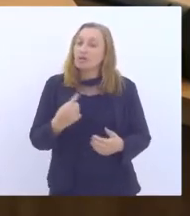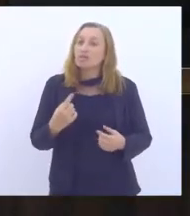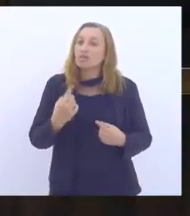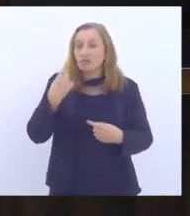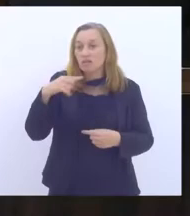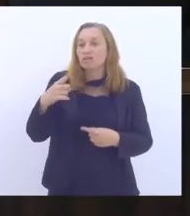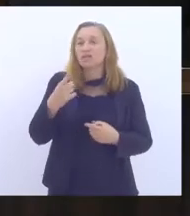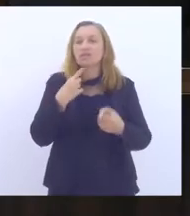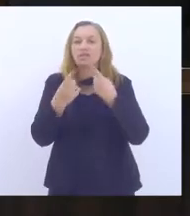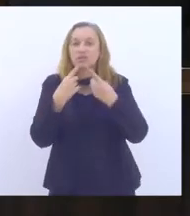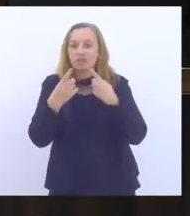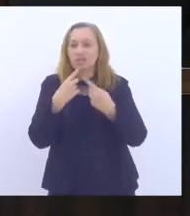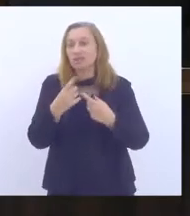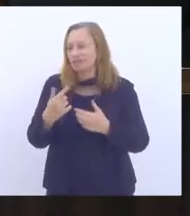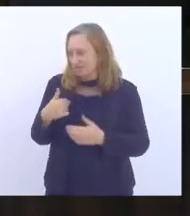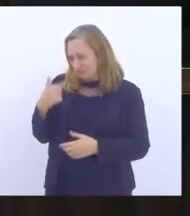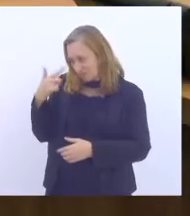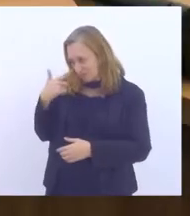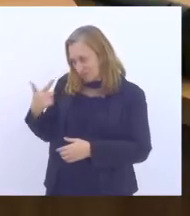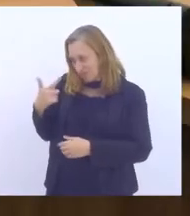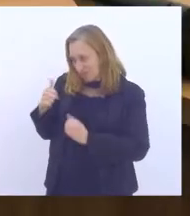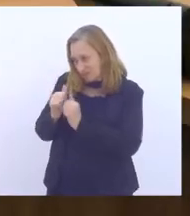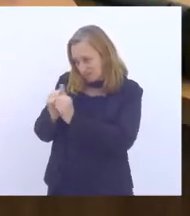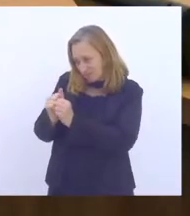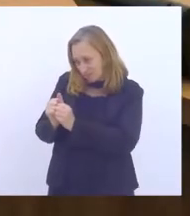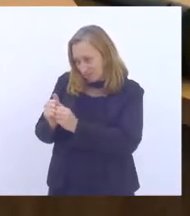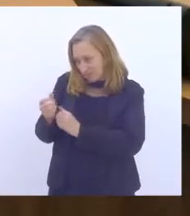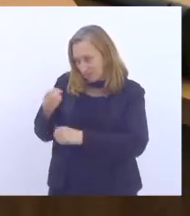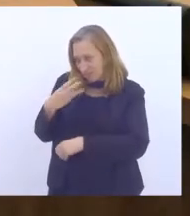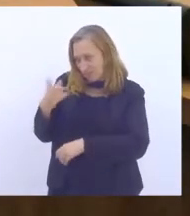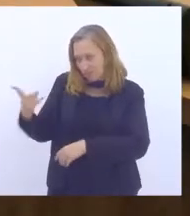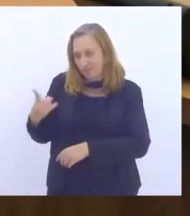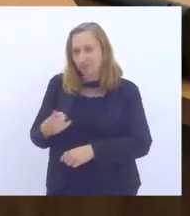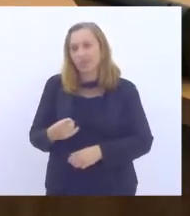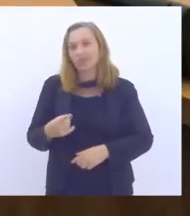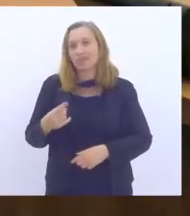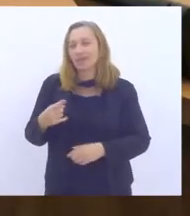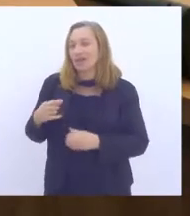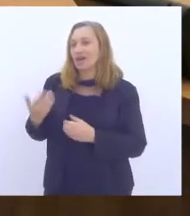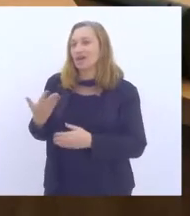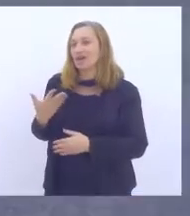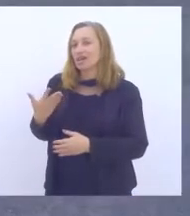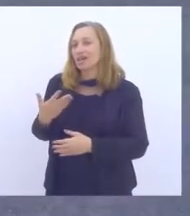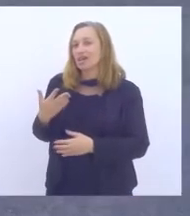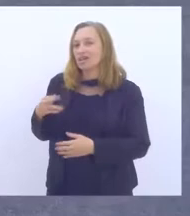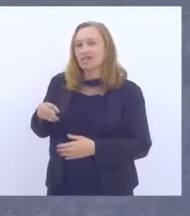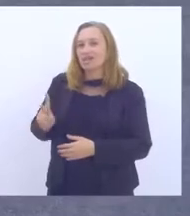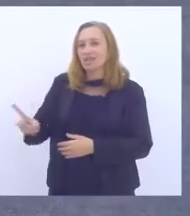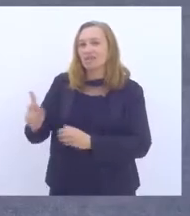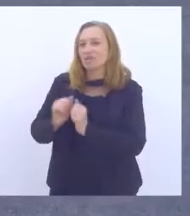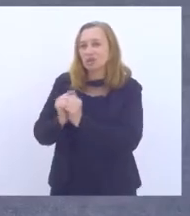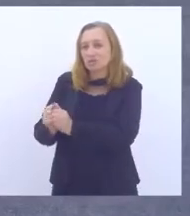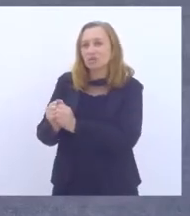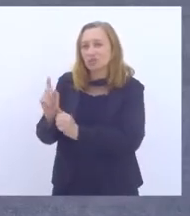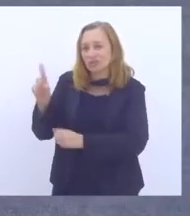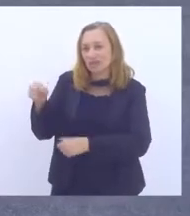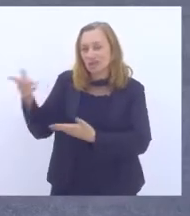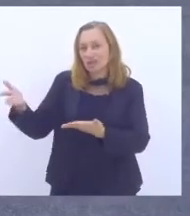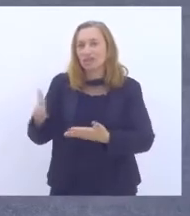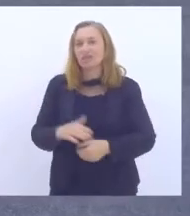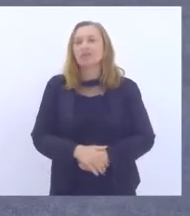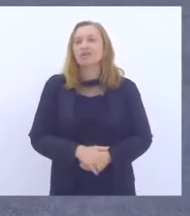se soltando melhor acompanhada ao sempre Alerta já me acompanha há muito tempo é sempre Alerta já é uma história